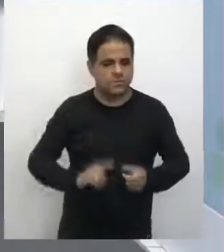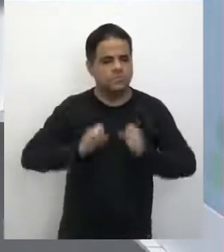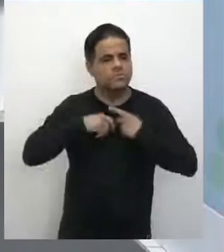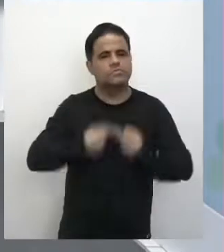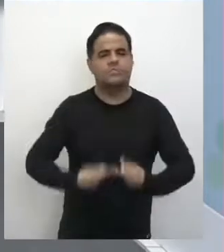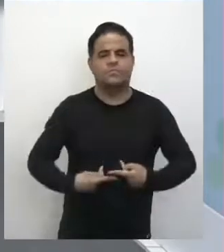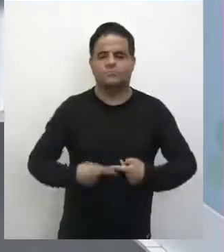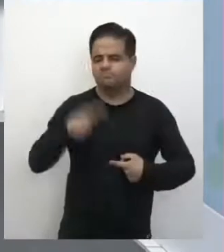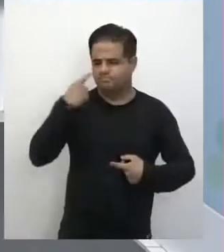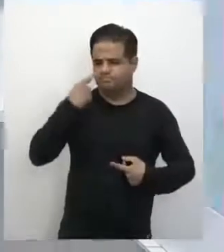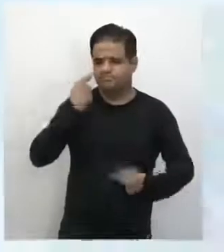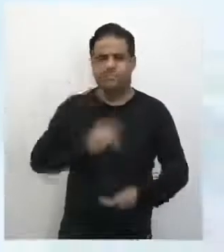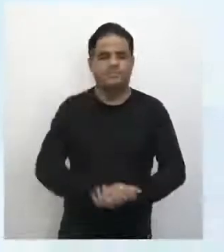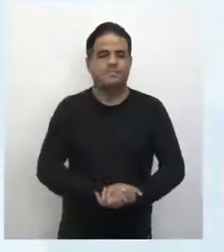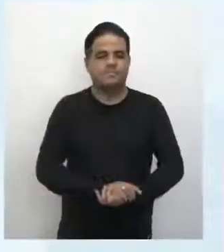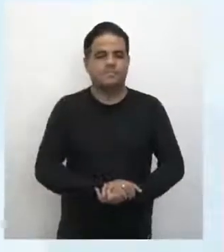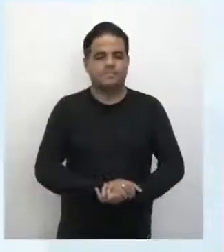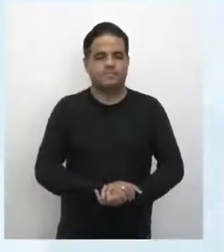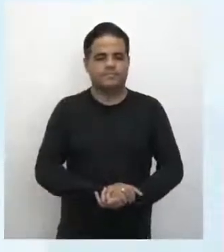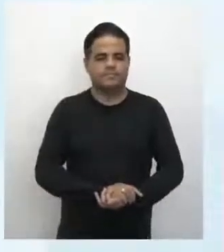lá.